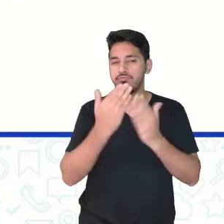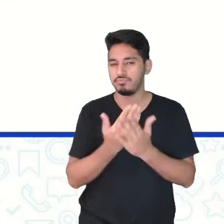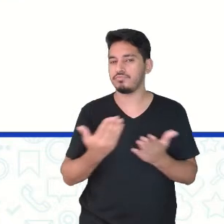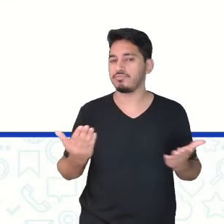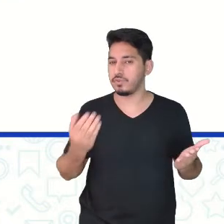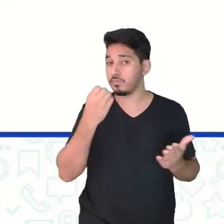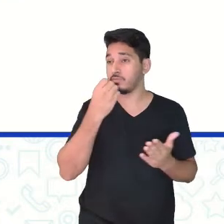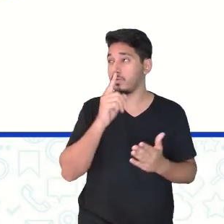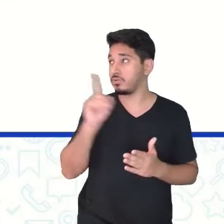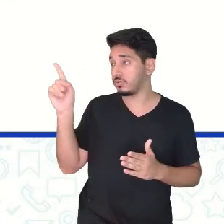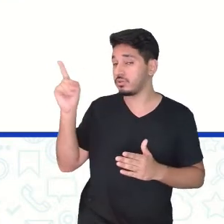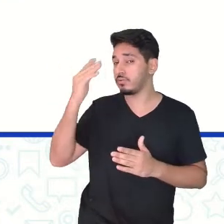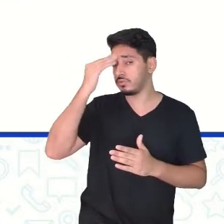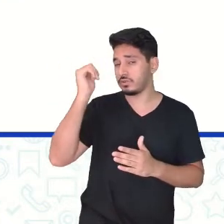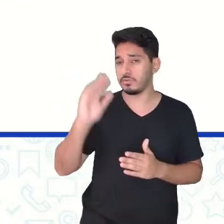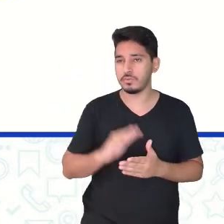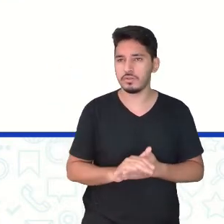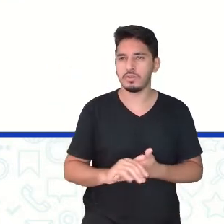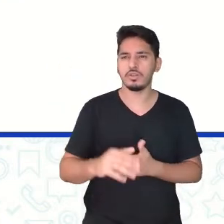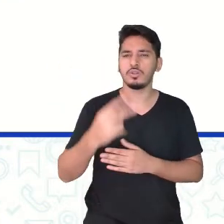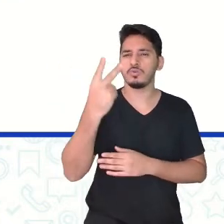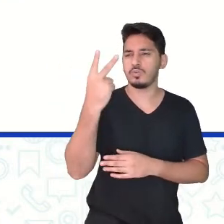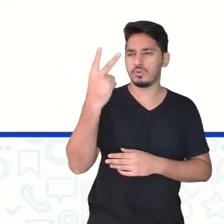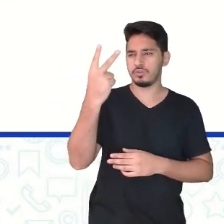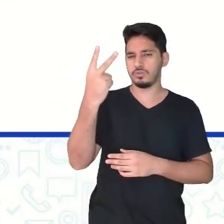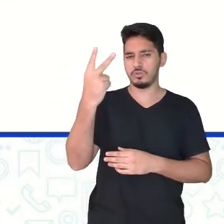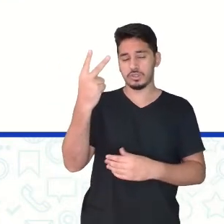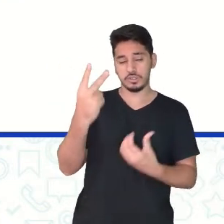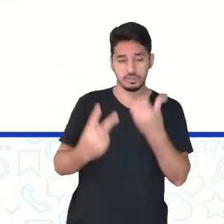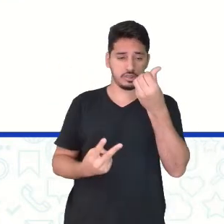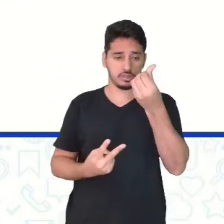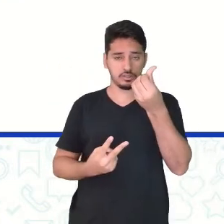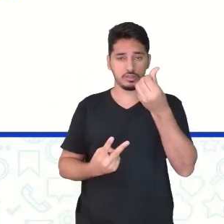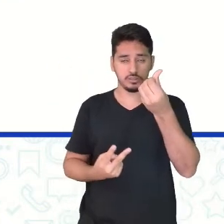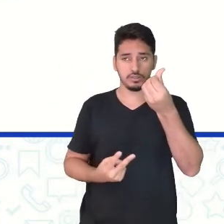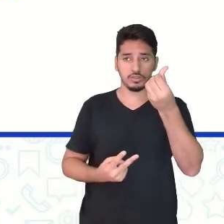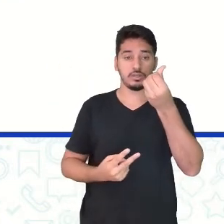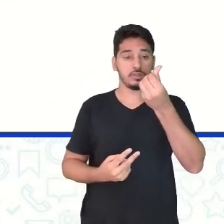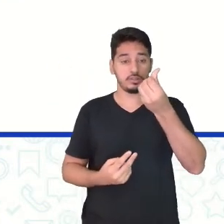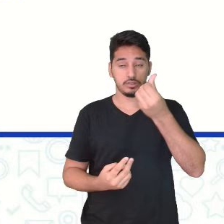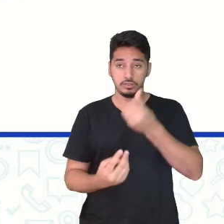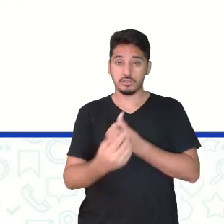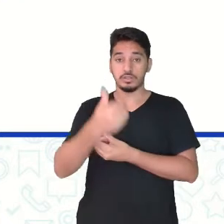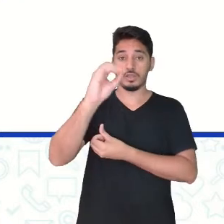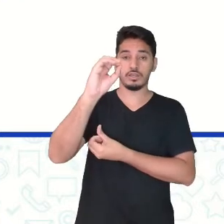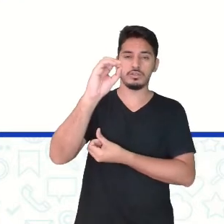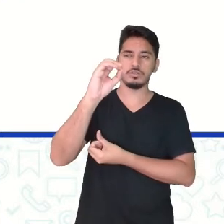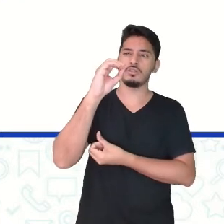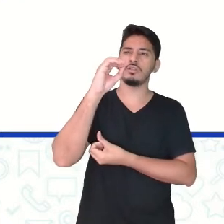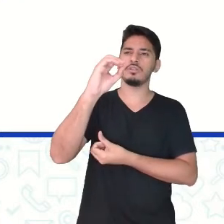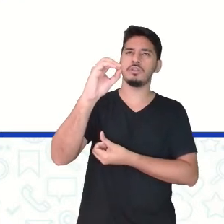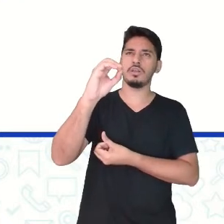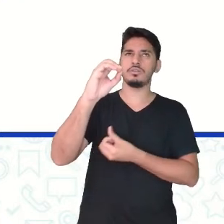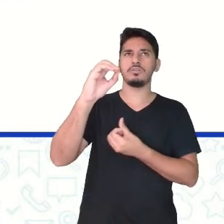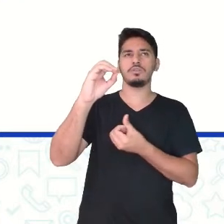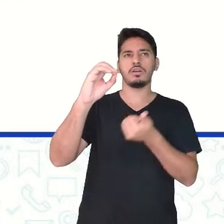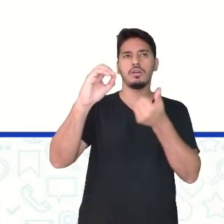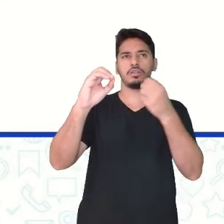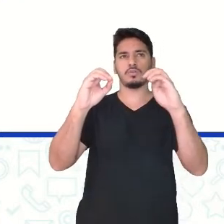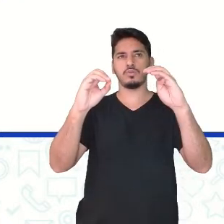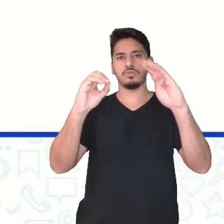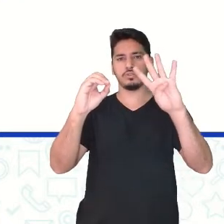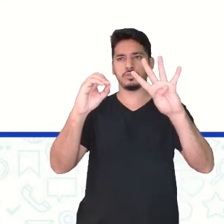bom? Então veja, de 2 pulou para 6, de 6 pulou para 10, 10 pulou